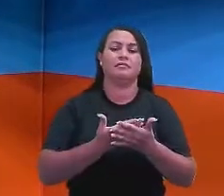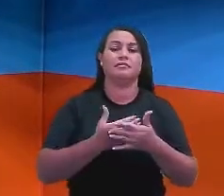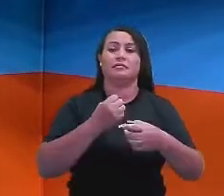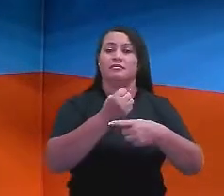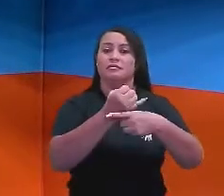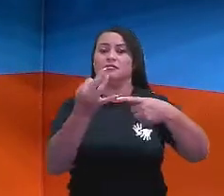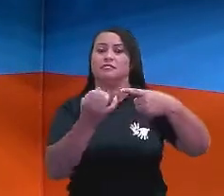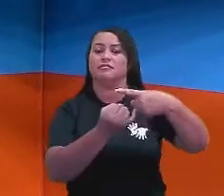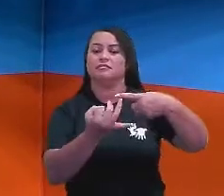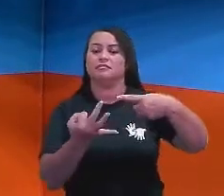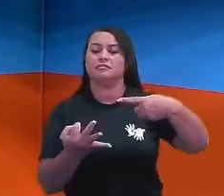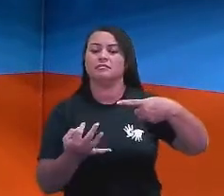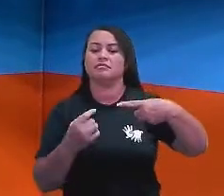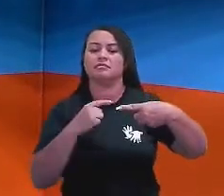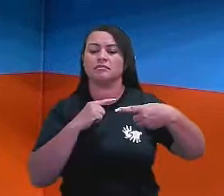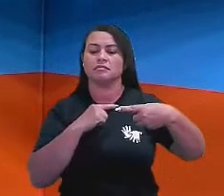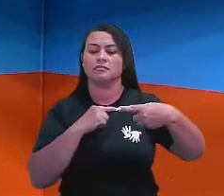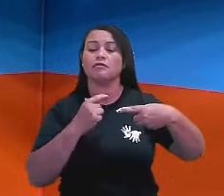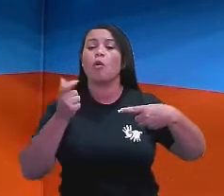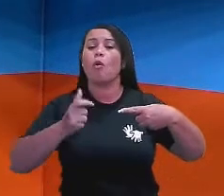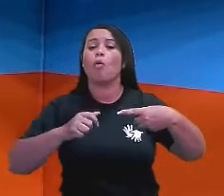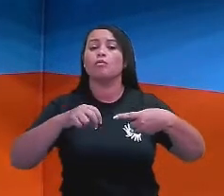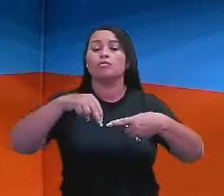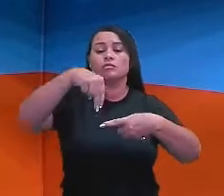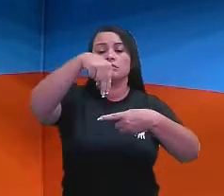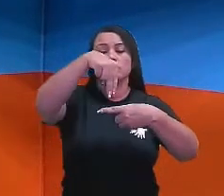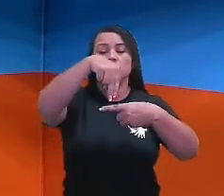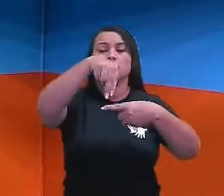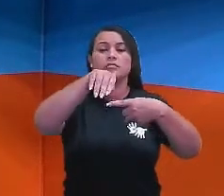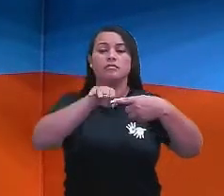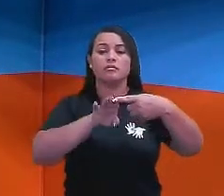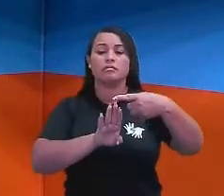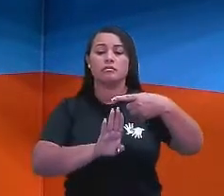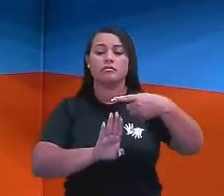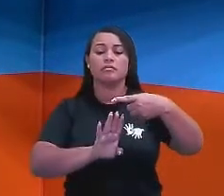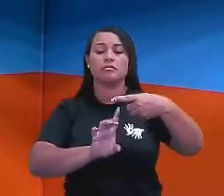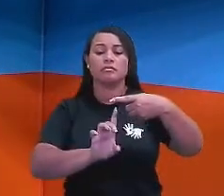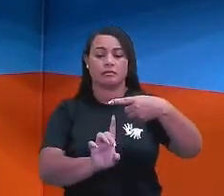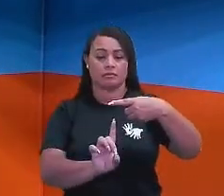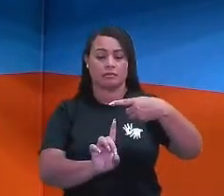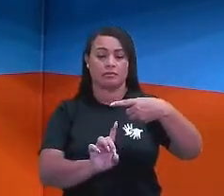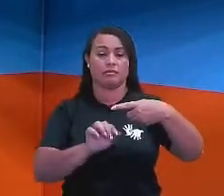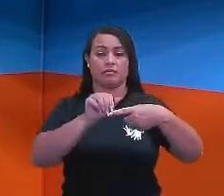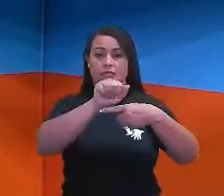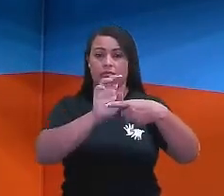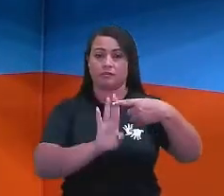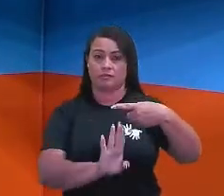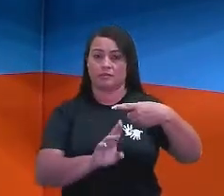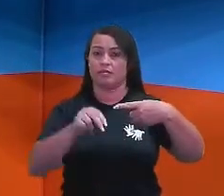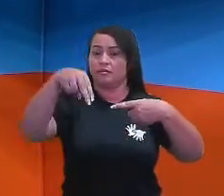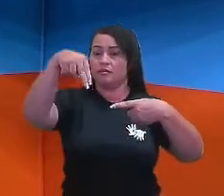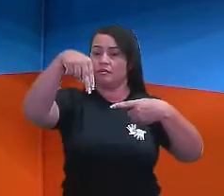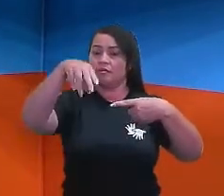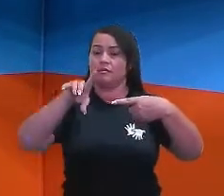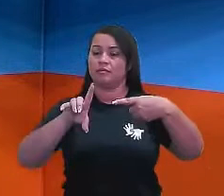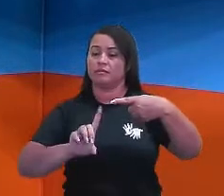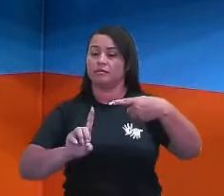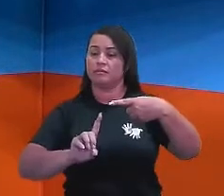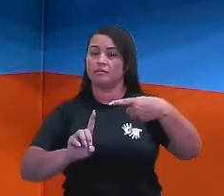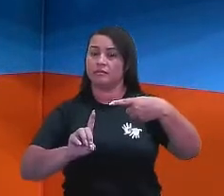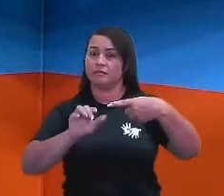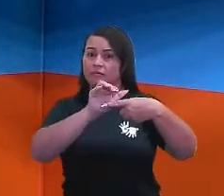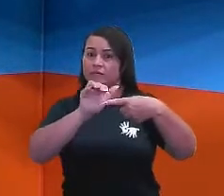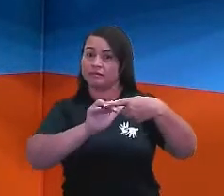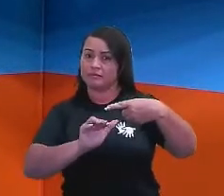que onde A é o numerador e B é o denominador, A sobre B, né? A gente tem aí essa